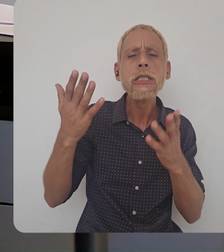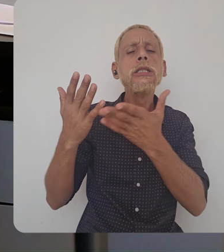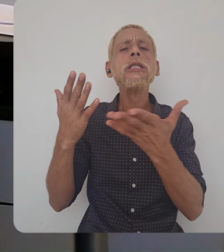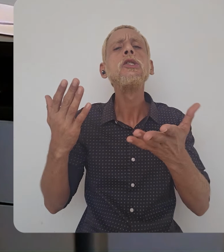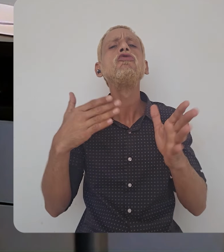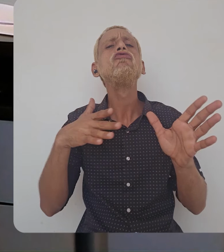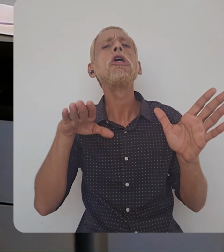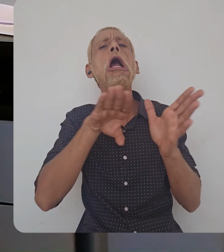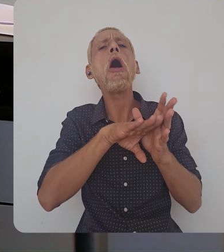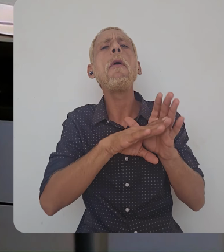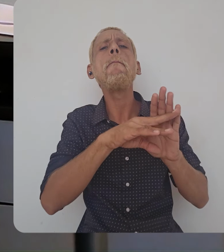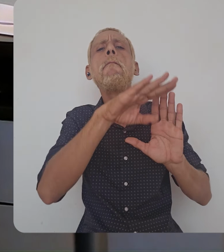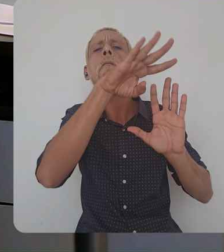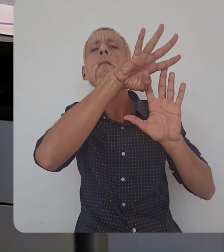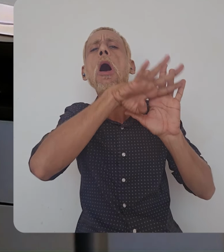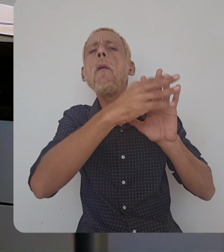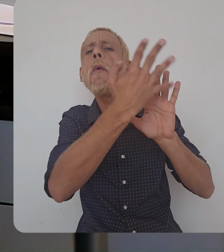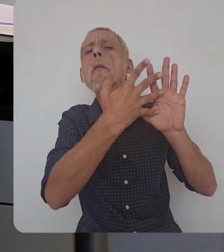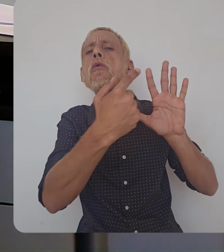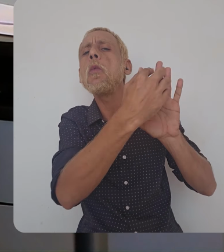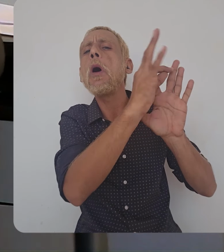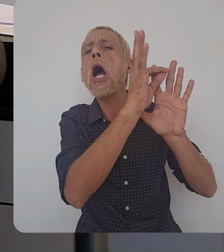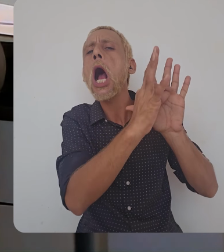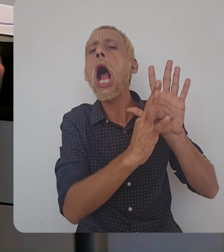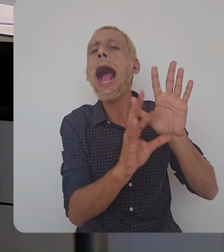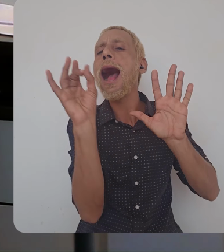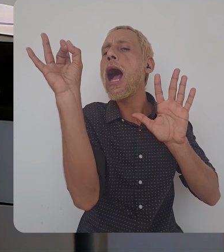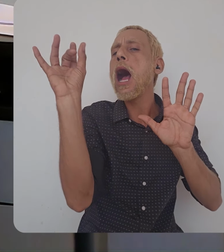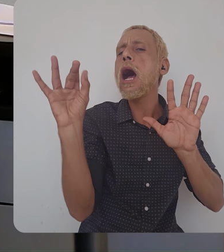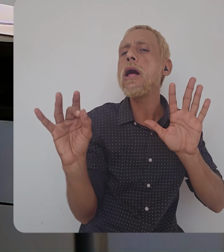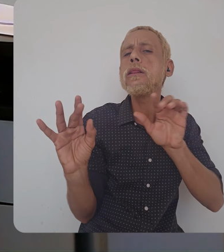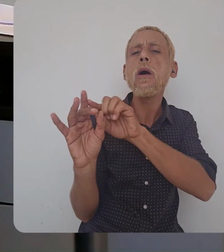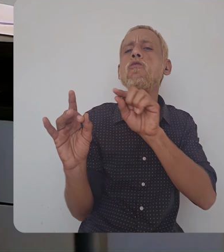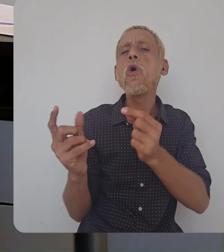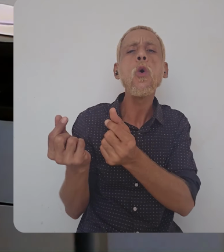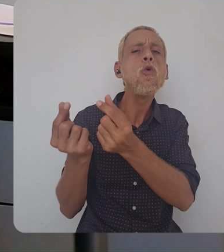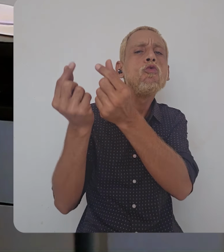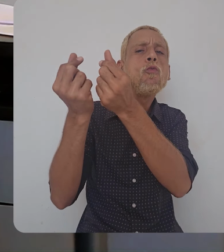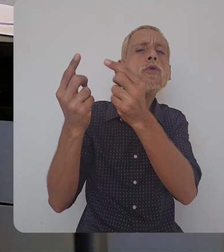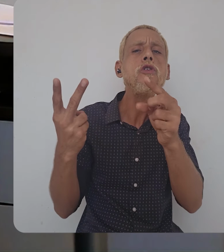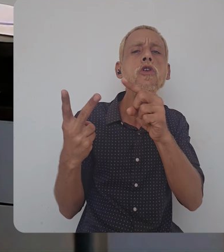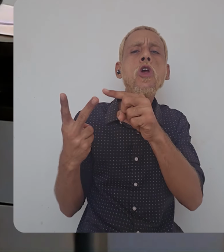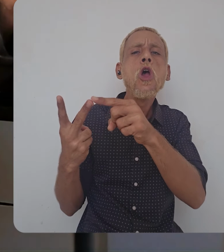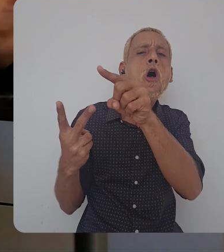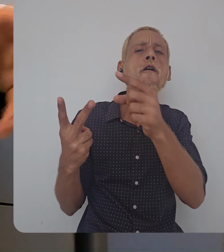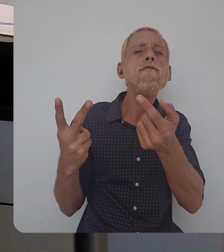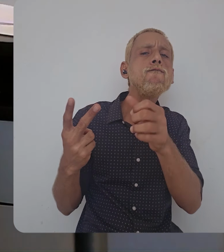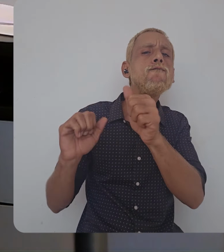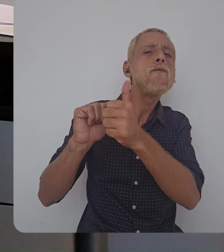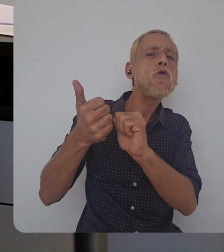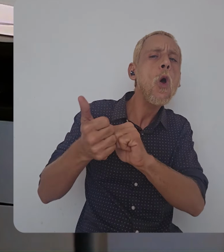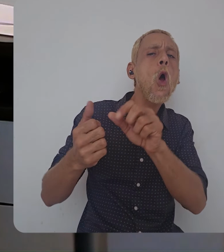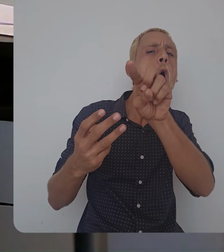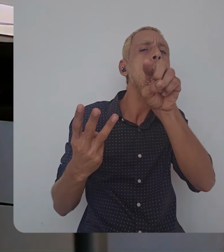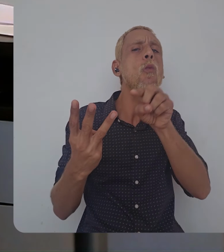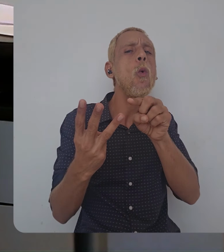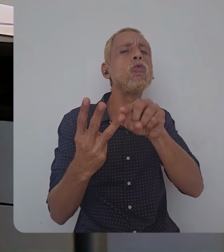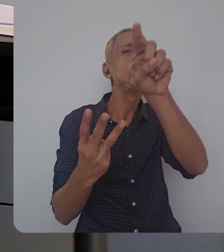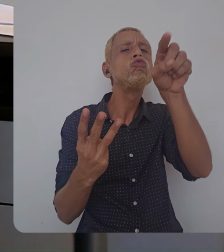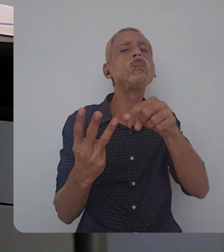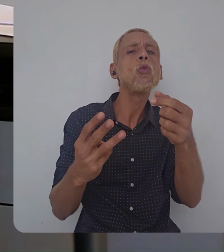O pauteiro gozava a programação de cada um, sua missão. Cada um fazia economia, outro fazia